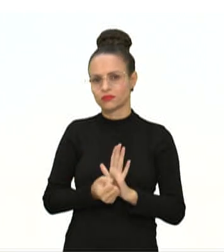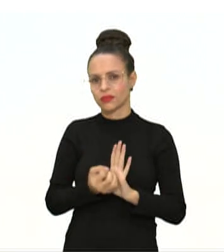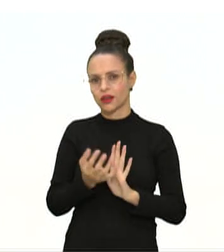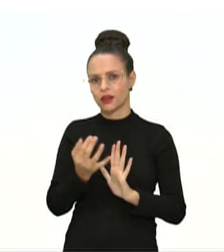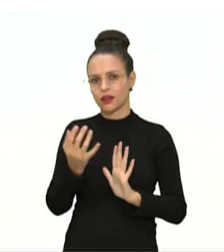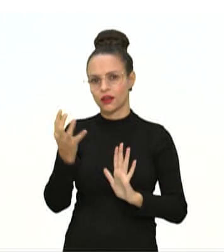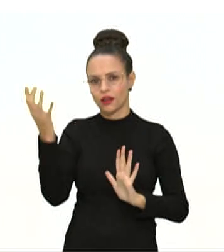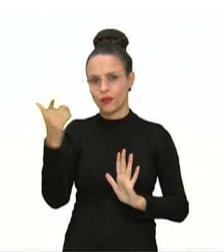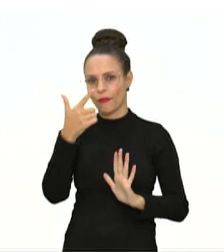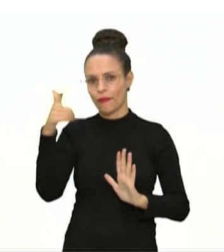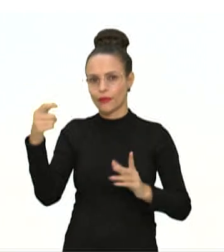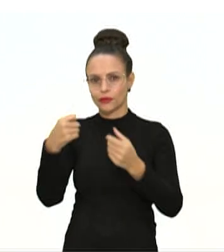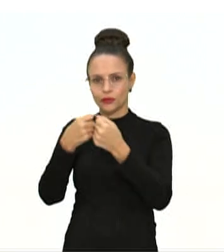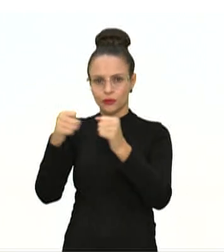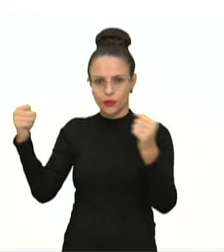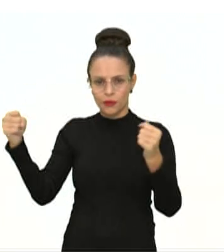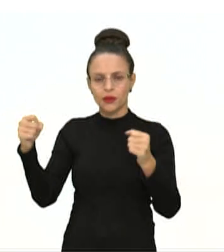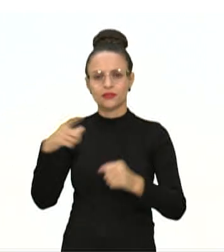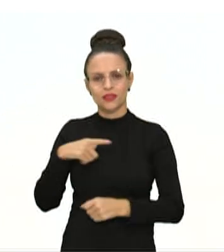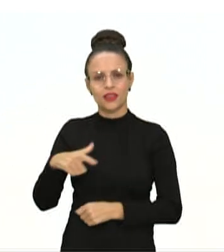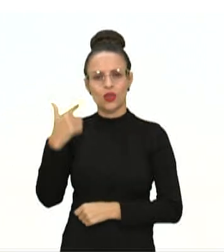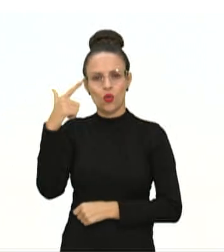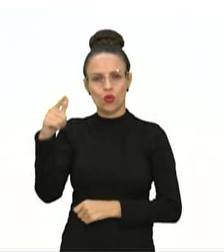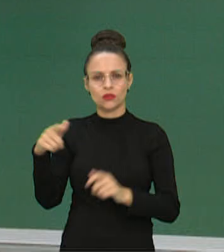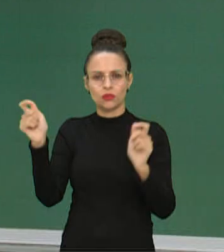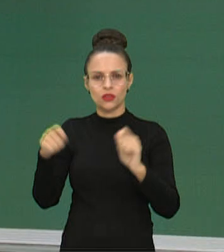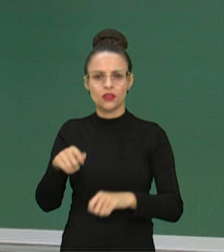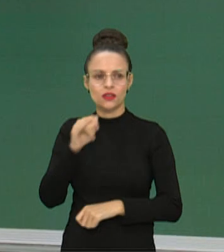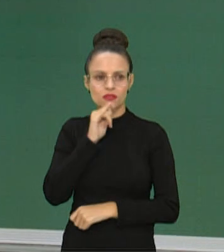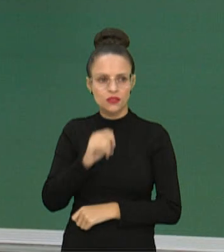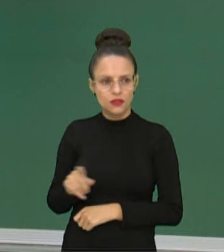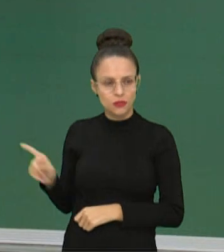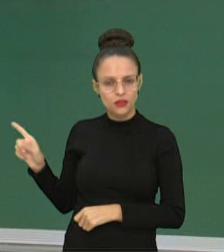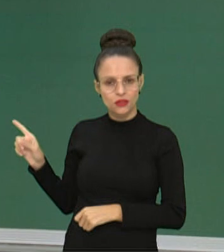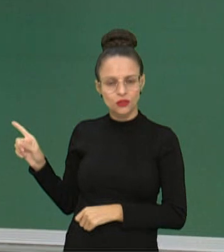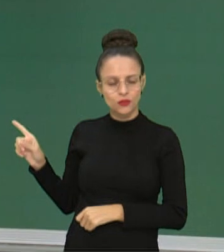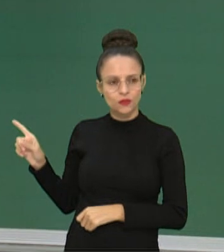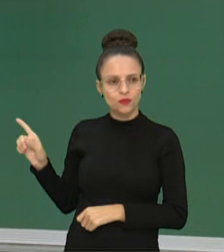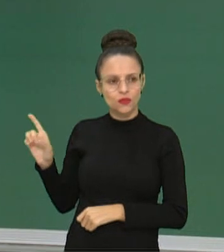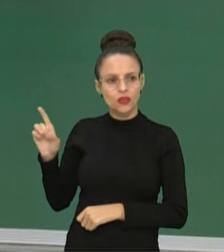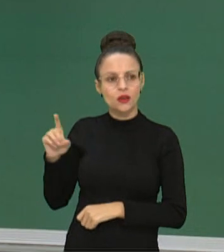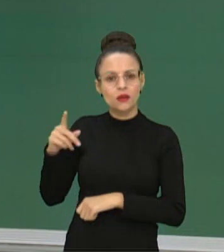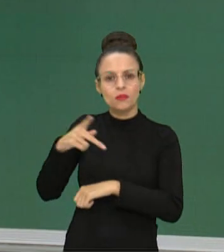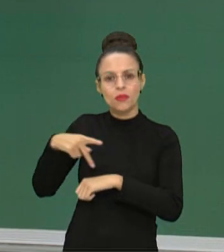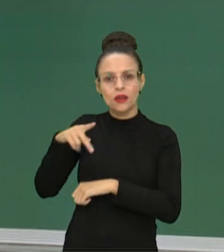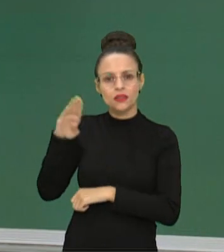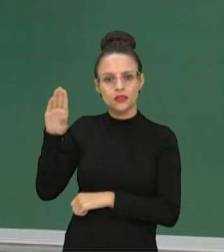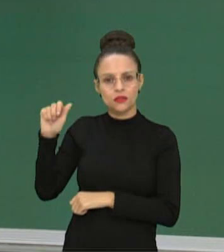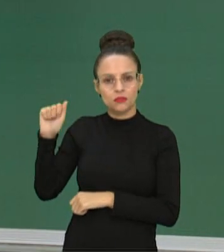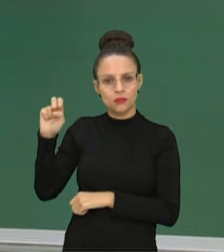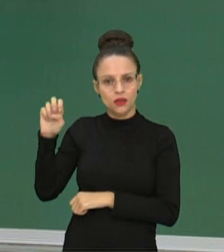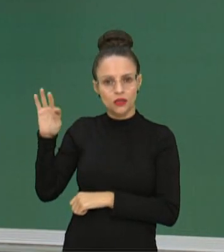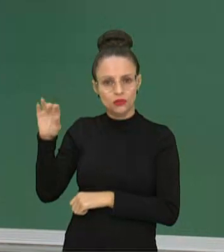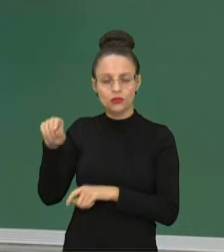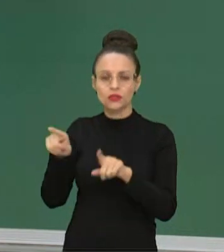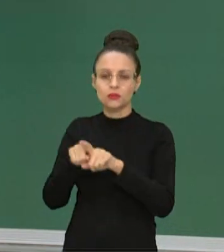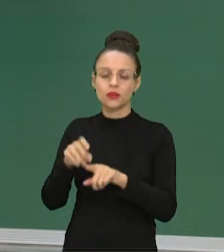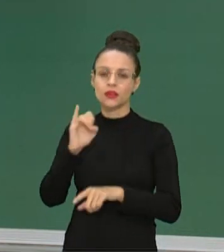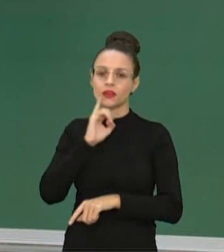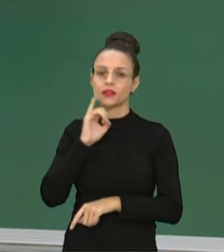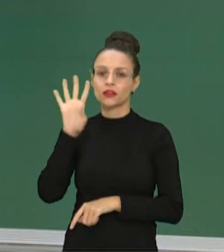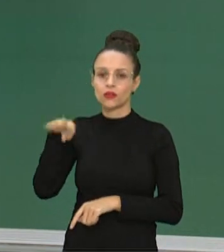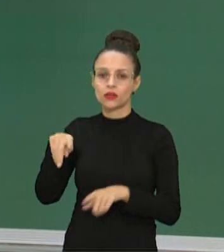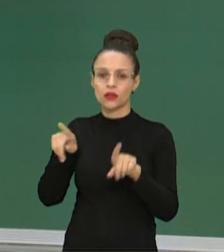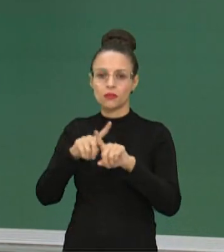muitos outros e até com mais possibilidades. Por exemplo, aqui eu só estou mostrando o País Basco e a Catalunha. Mas